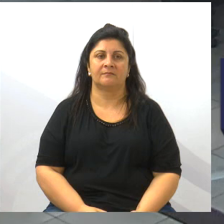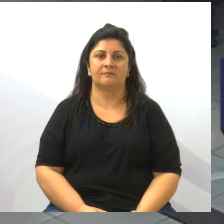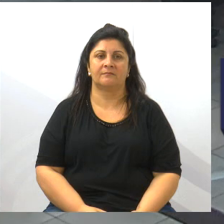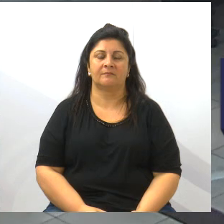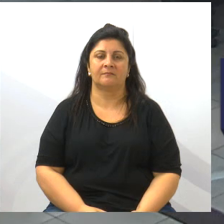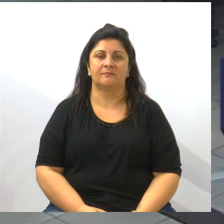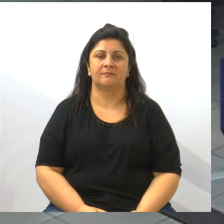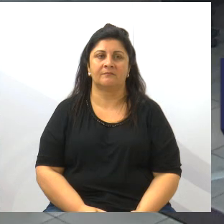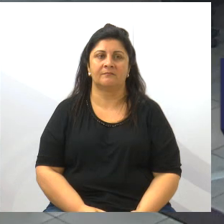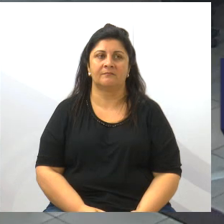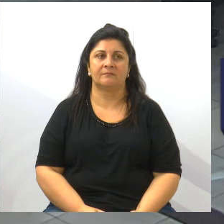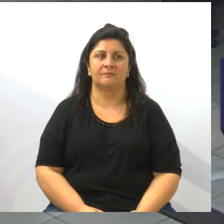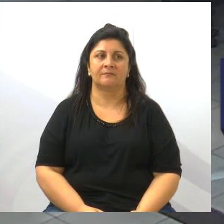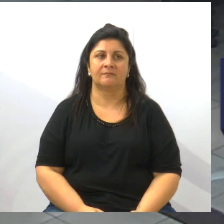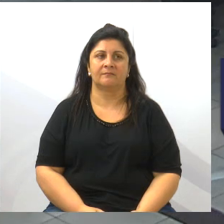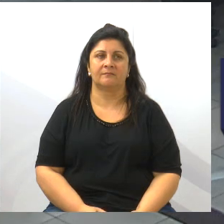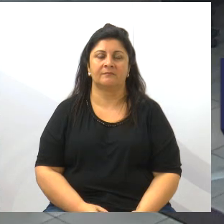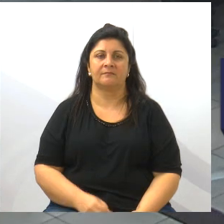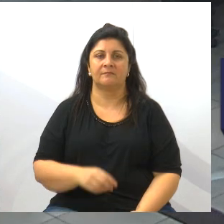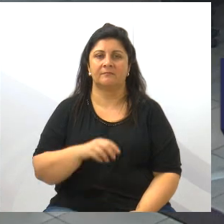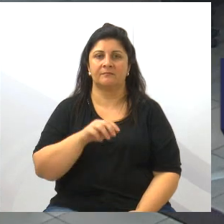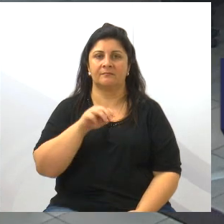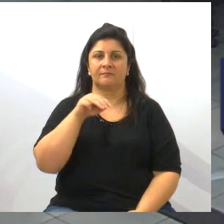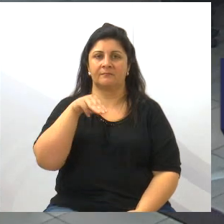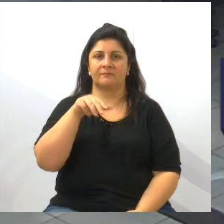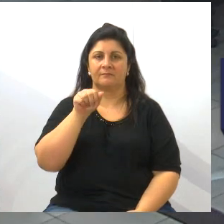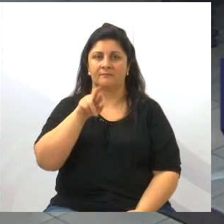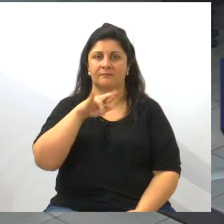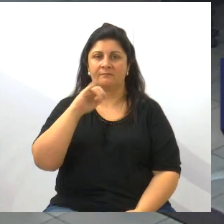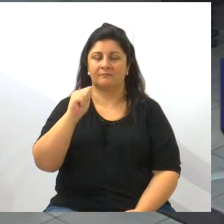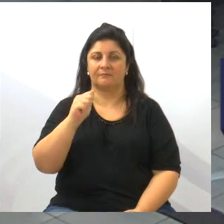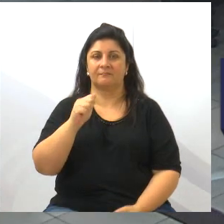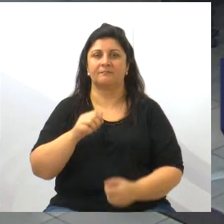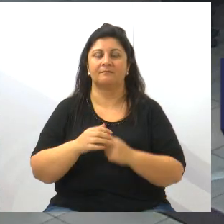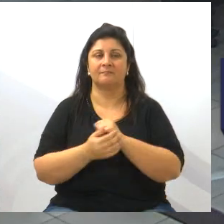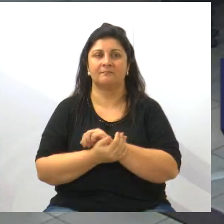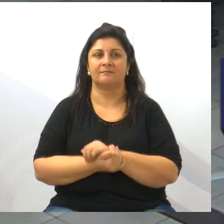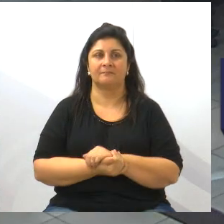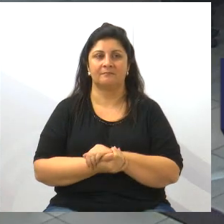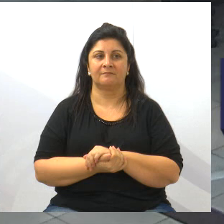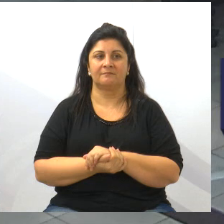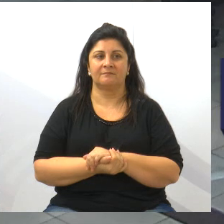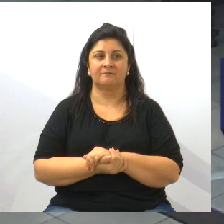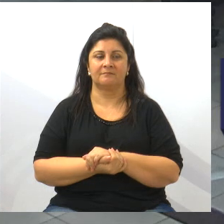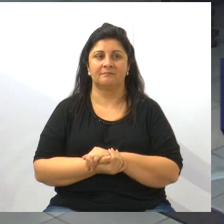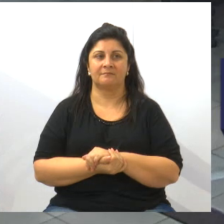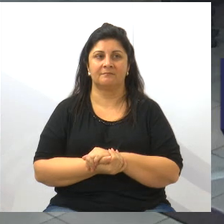Com a palavra, a vereadora doutora Márcia Santos, que fará o encerramento desta audiência pública.